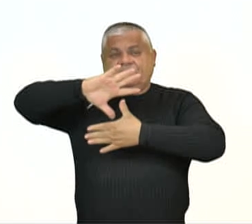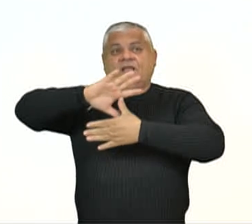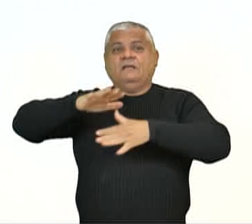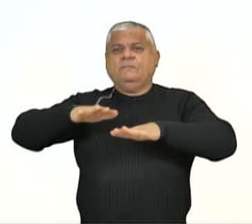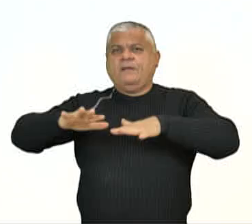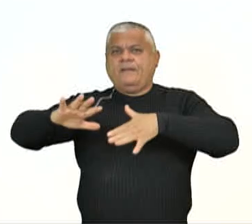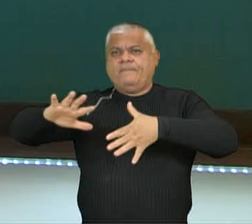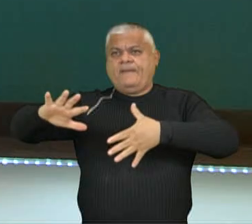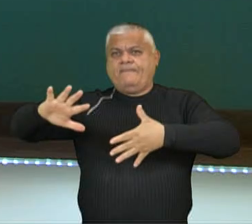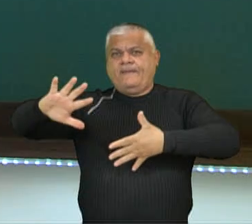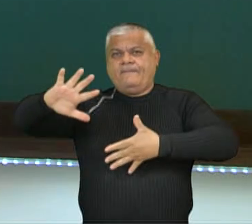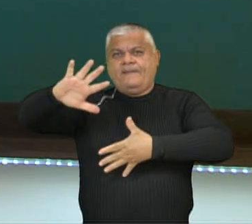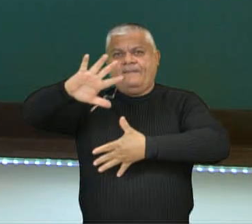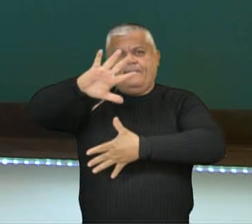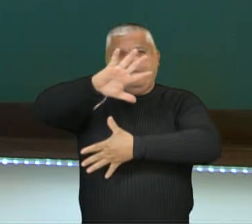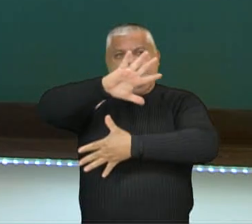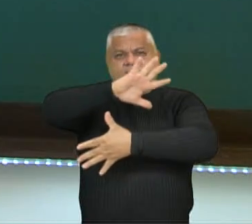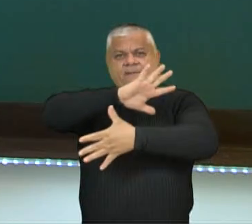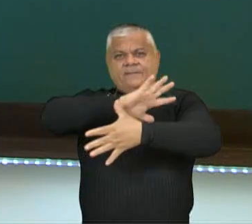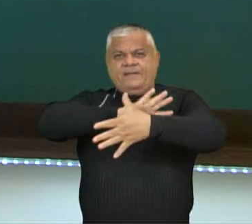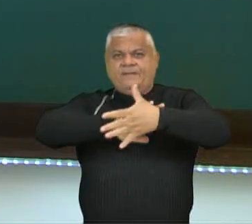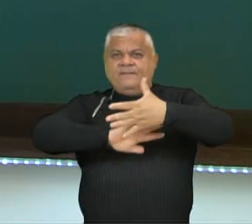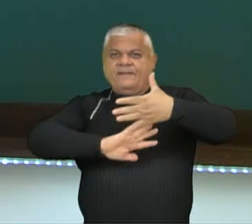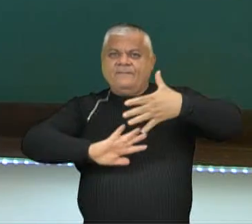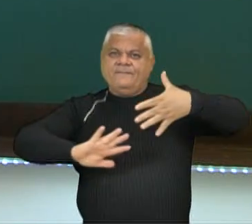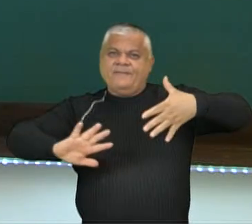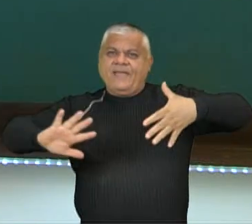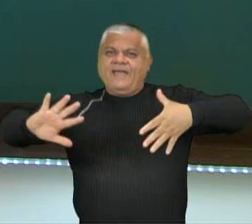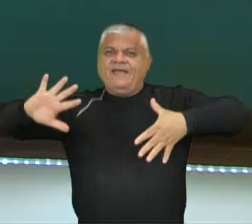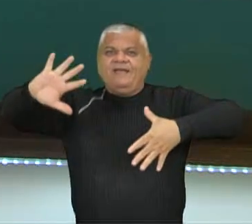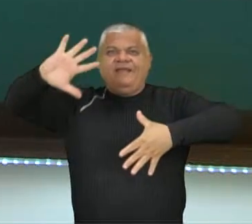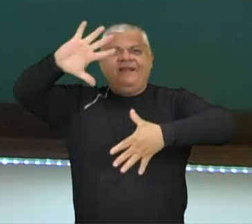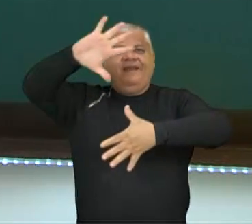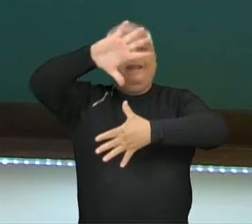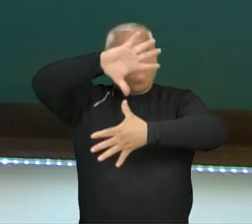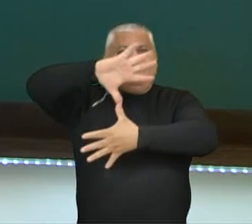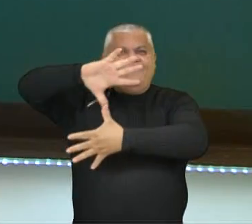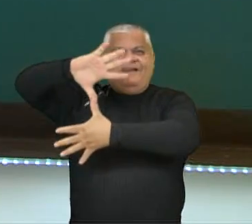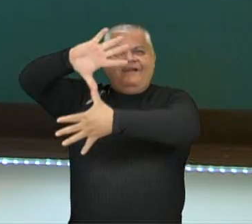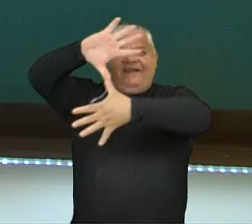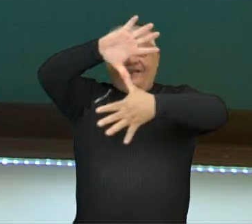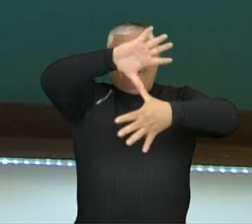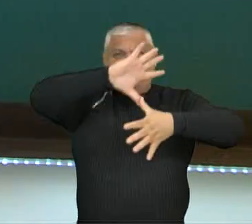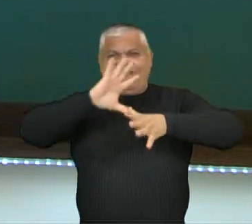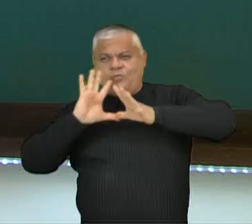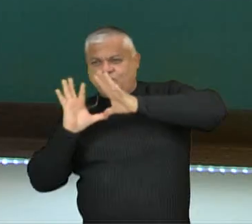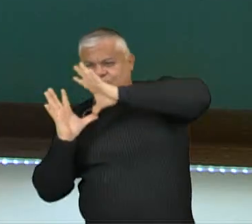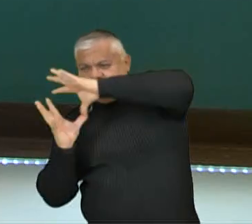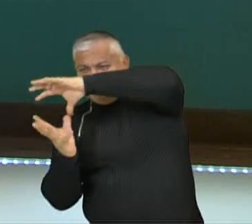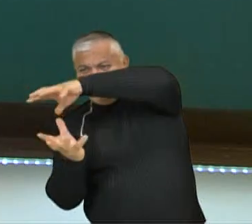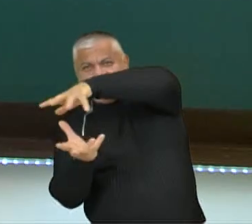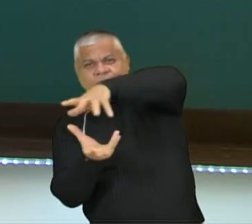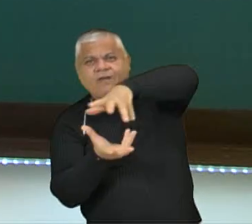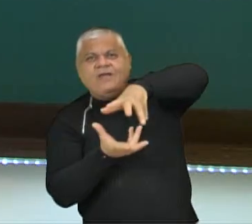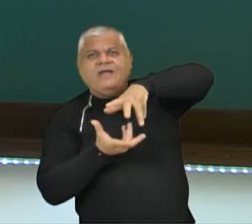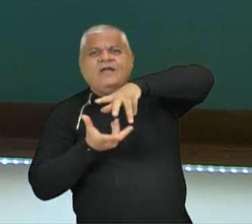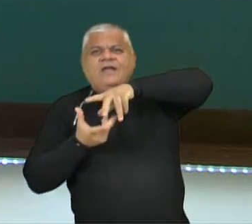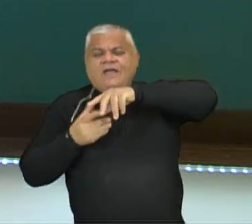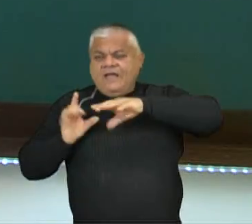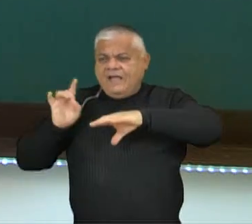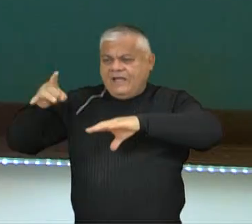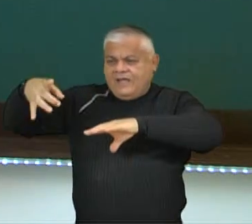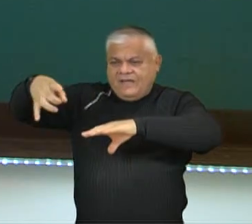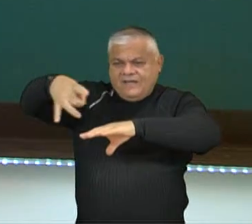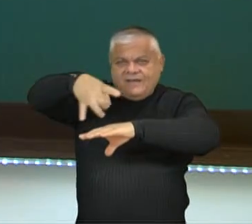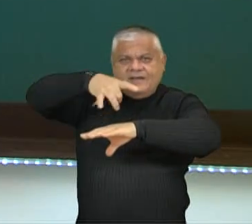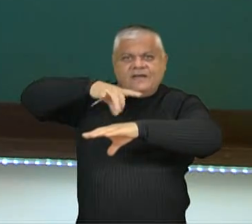se separar, veja que eles foram ocupando espaços no globo e que cada um desses continentes agora